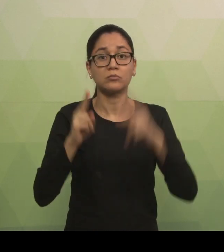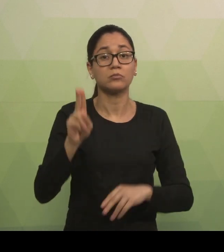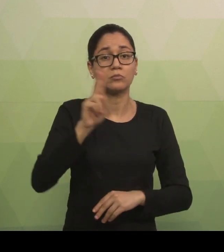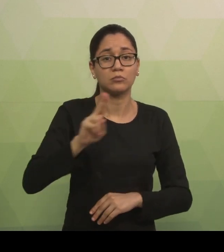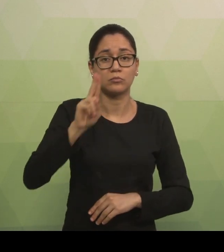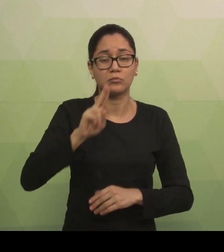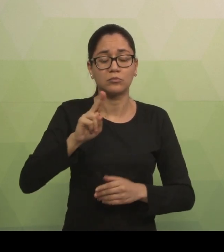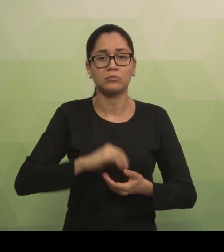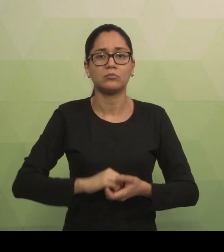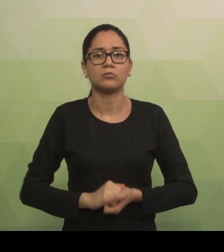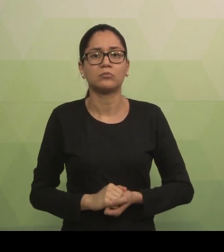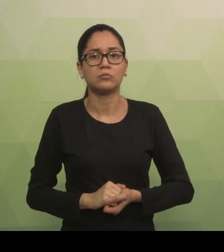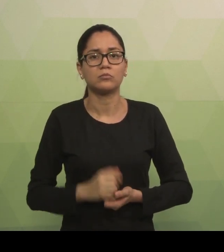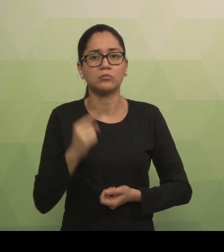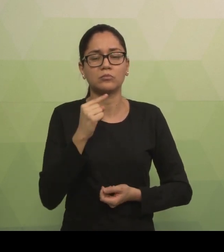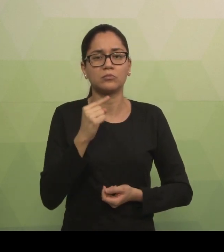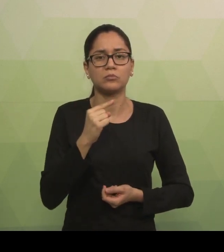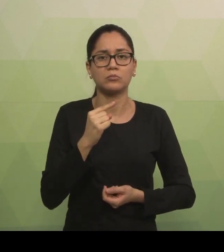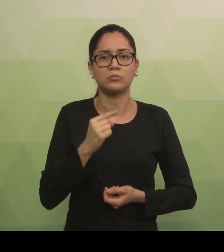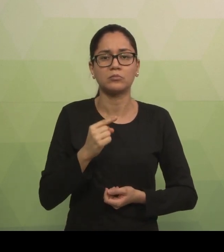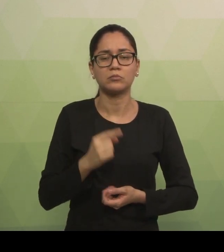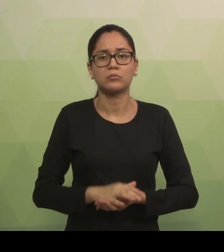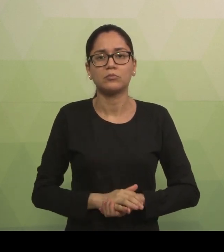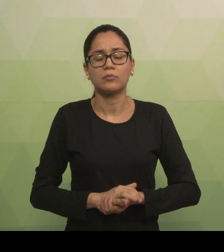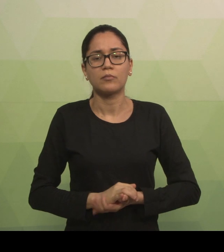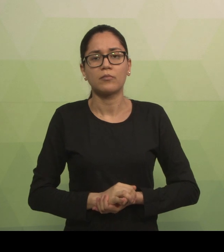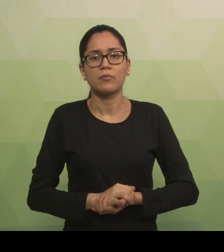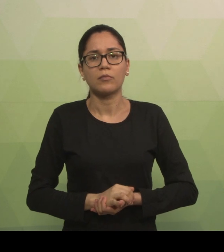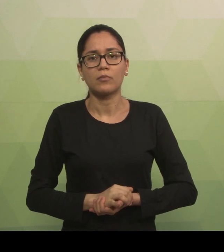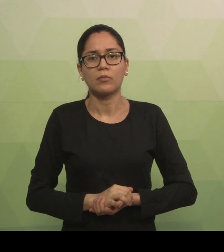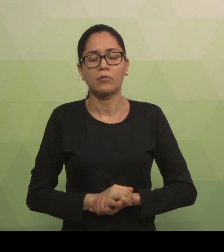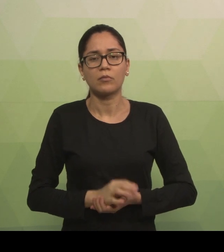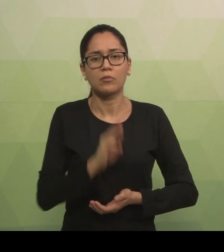geral. Naquele ano, o engenheiro inglês Tim Berners